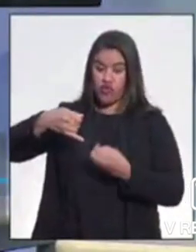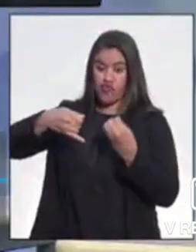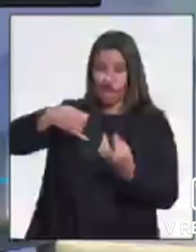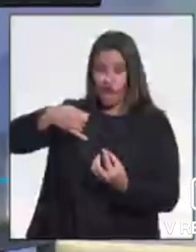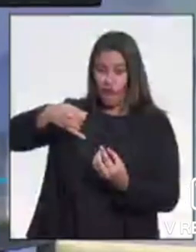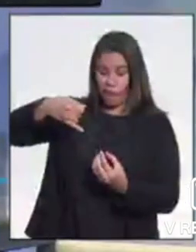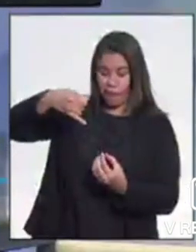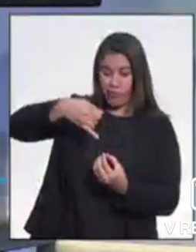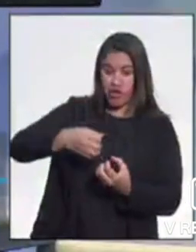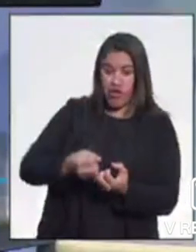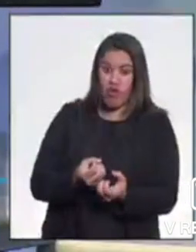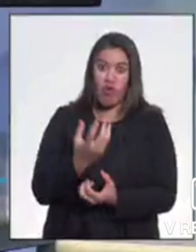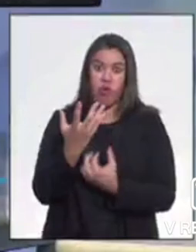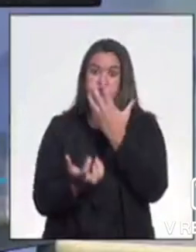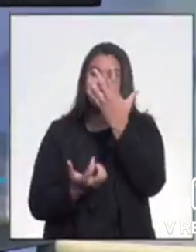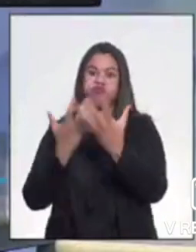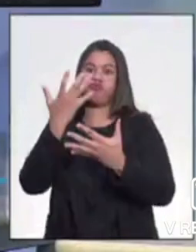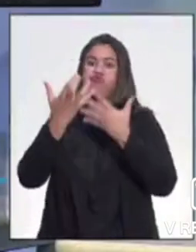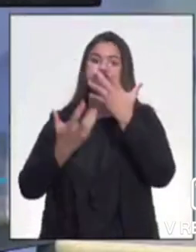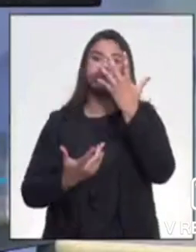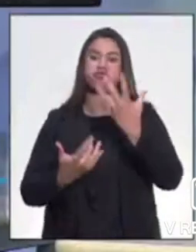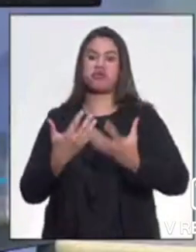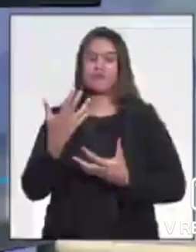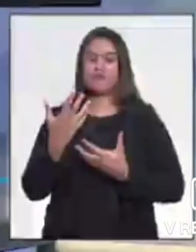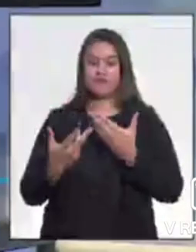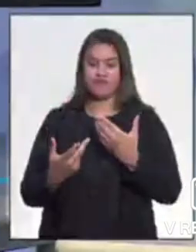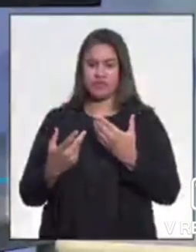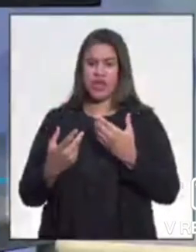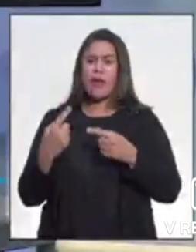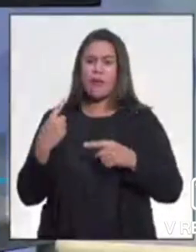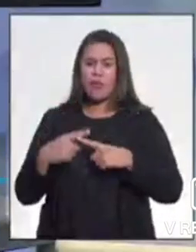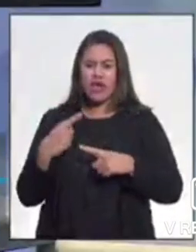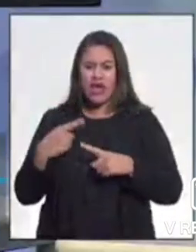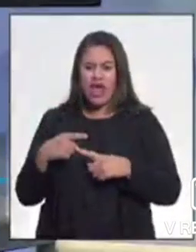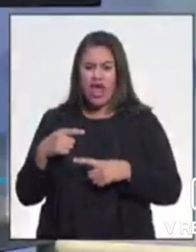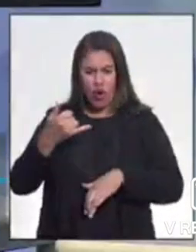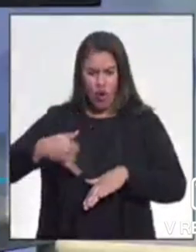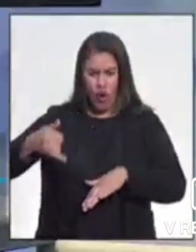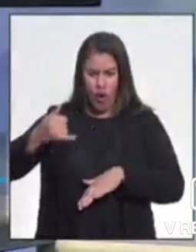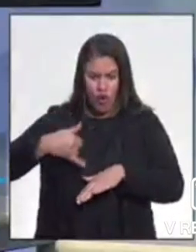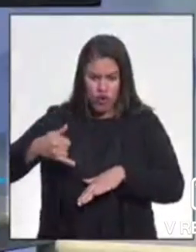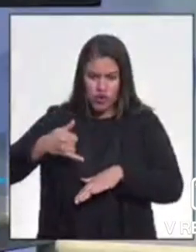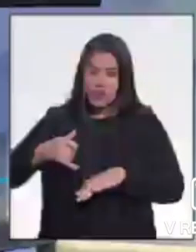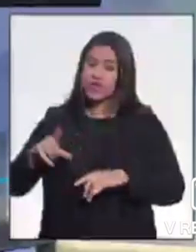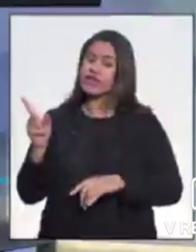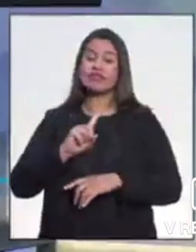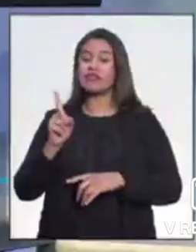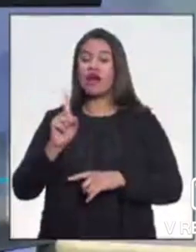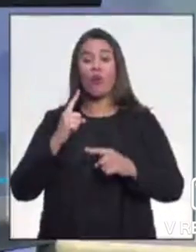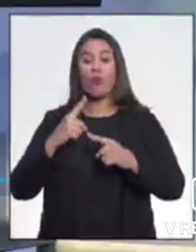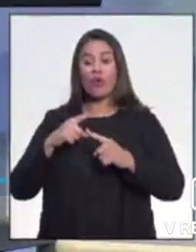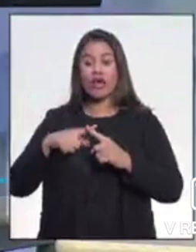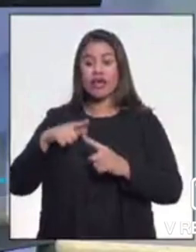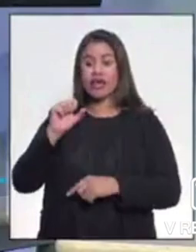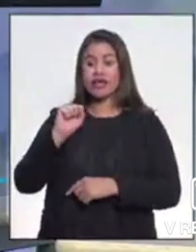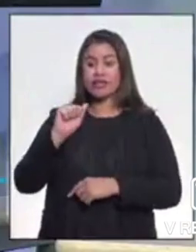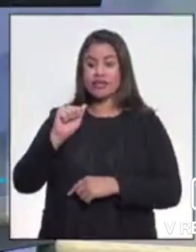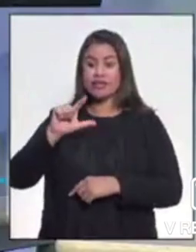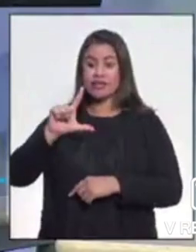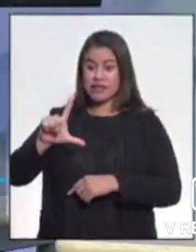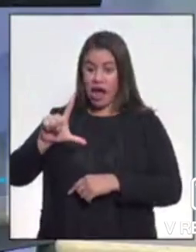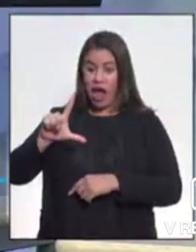mais intensa, o bife está temperado. Não é devido ao óleo, e sim é devido ao quê? Ao sal de cozinha que você temperou o teu